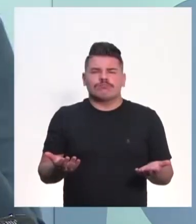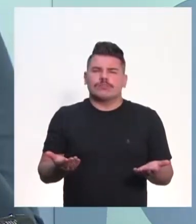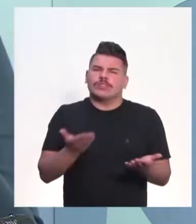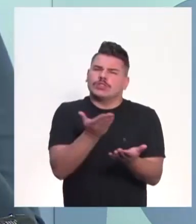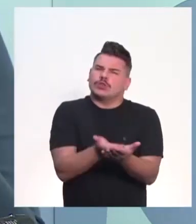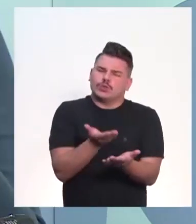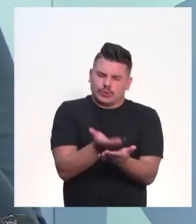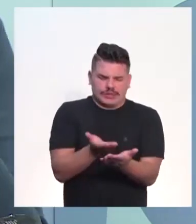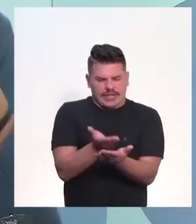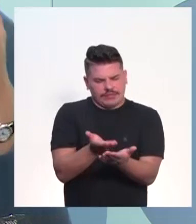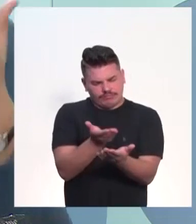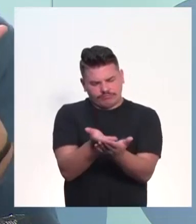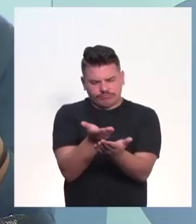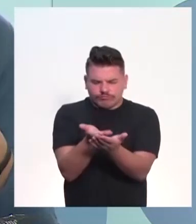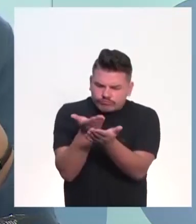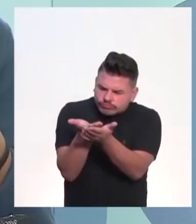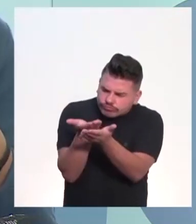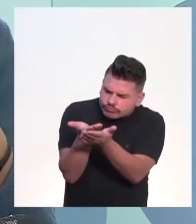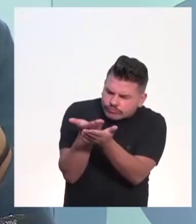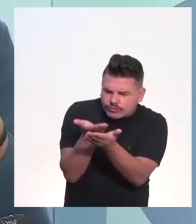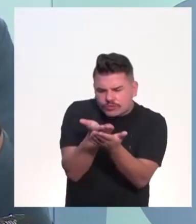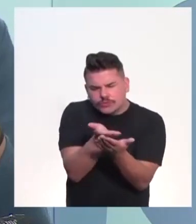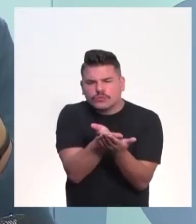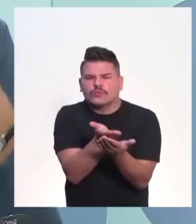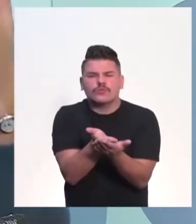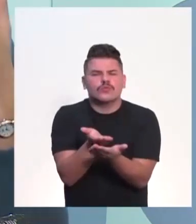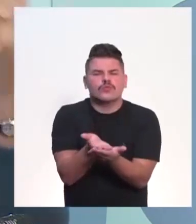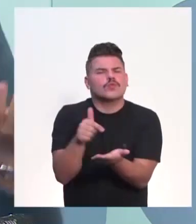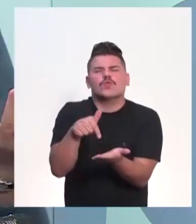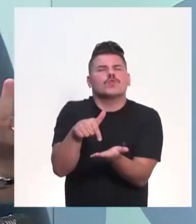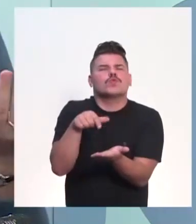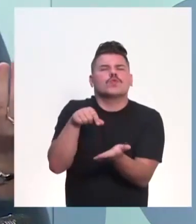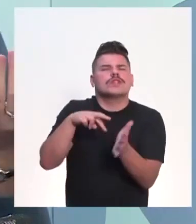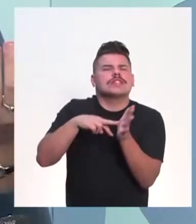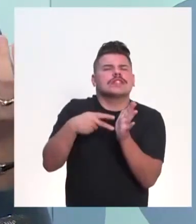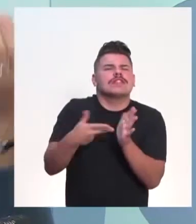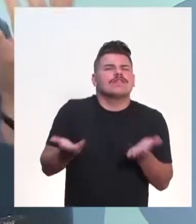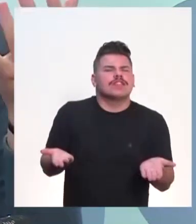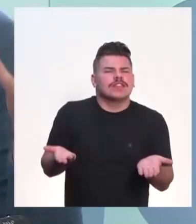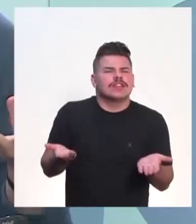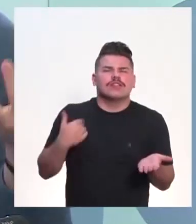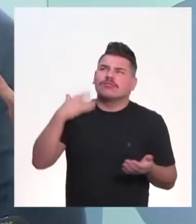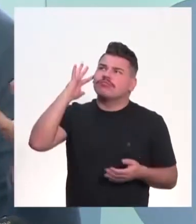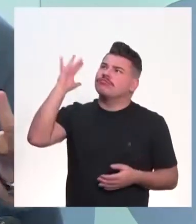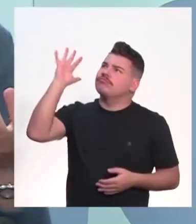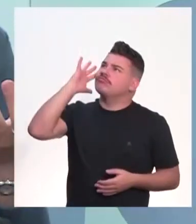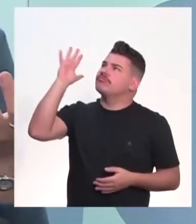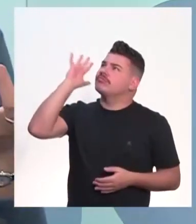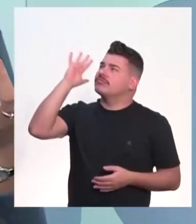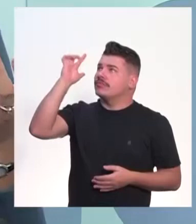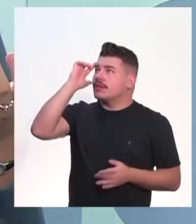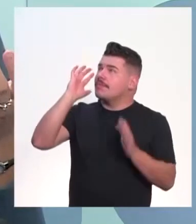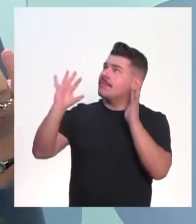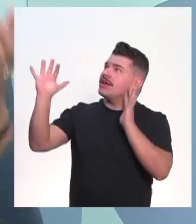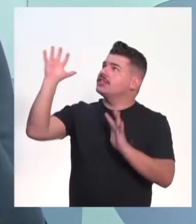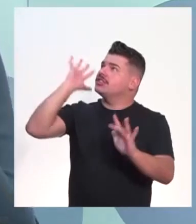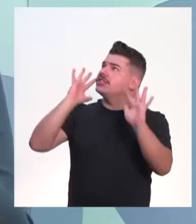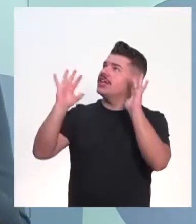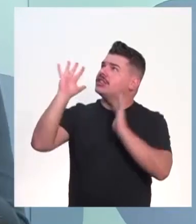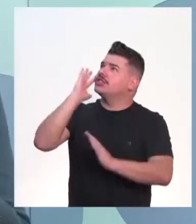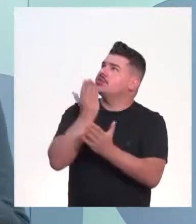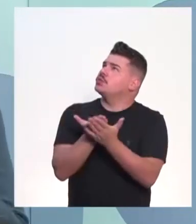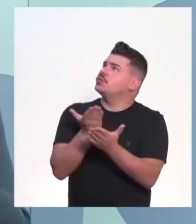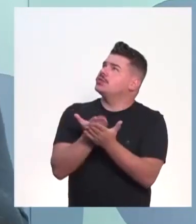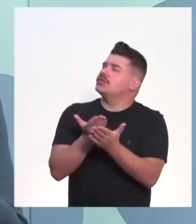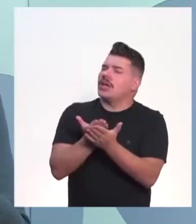estudar para vocês? Quando vem à mente de vocês a imagem de alguém estudando, qual é a imagem que remete? Eu queria que